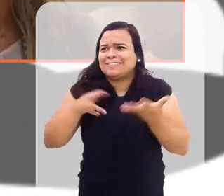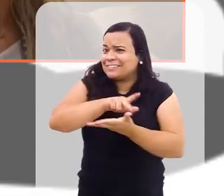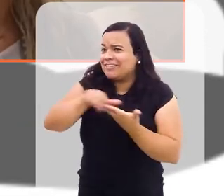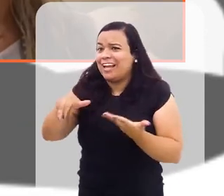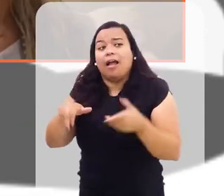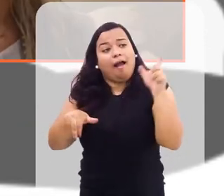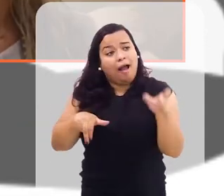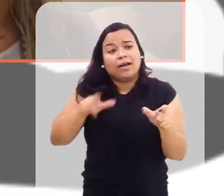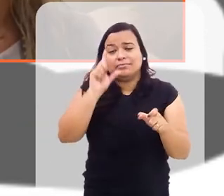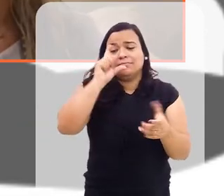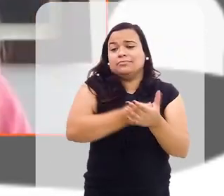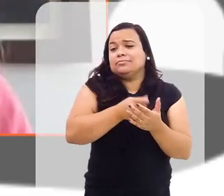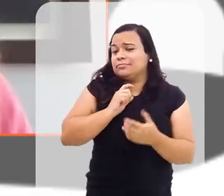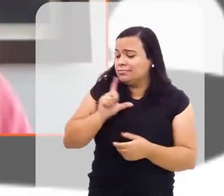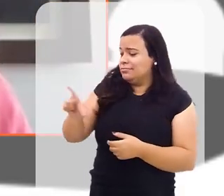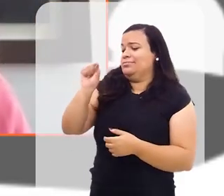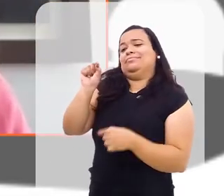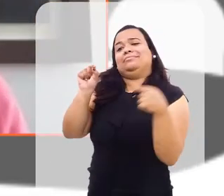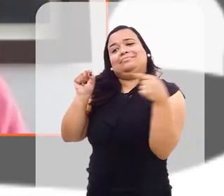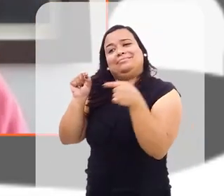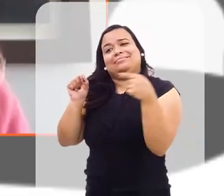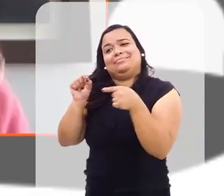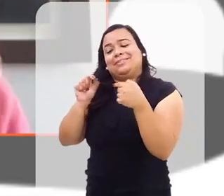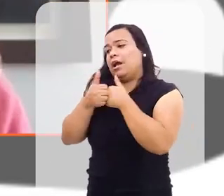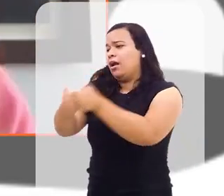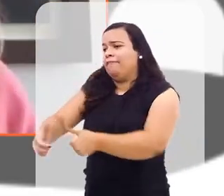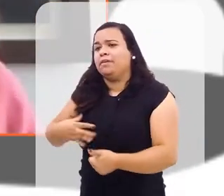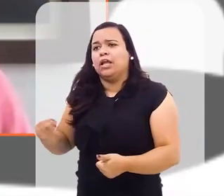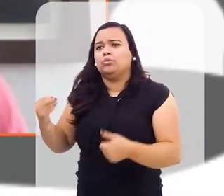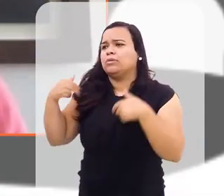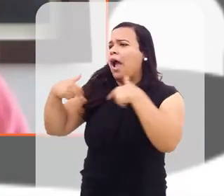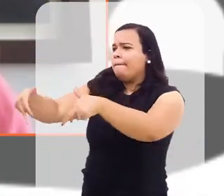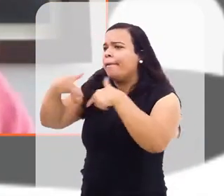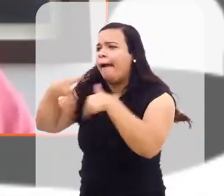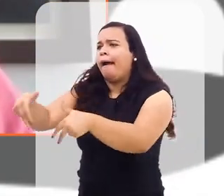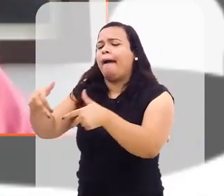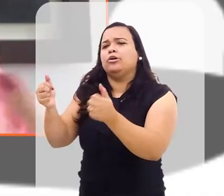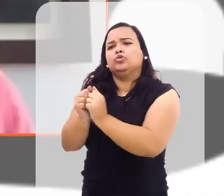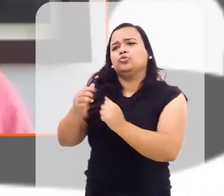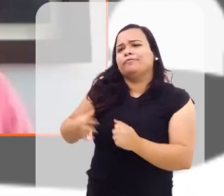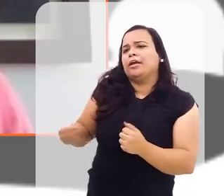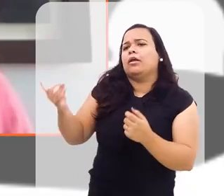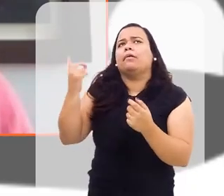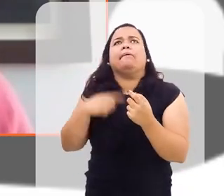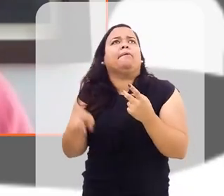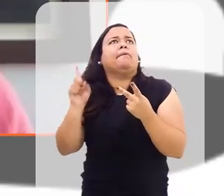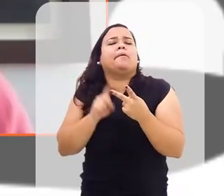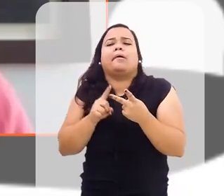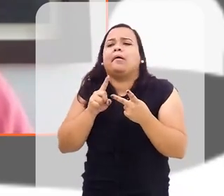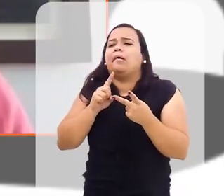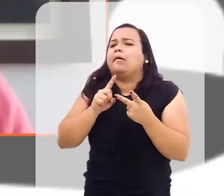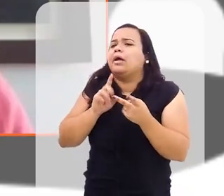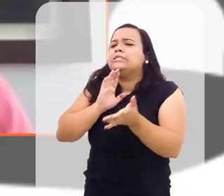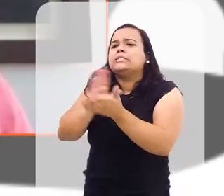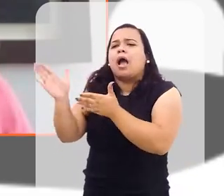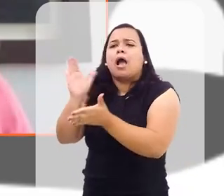dos filhos. E foi isso que ela fez. Então, ela saía para fazer caminhada com os filhos, ela saía